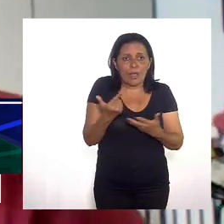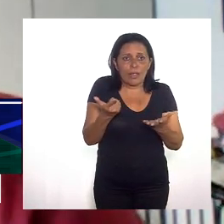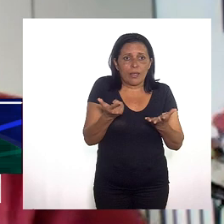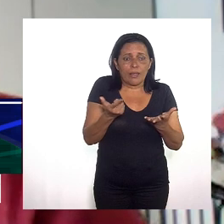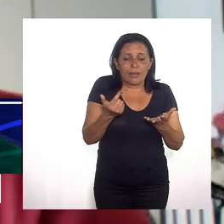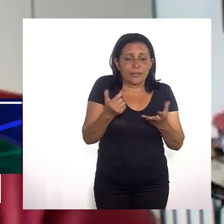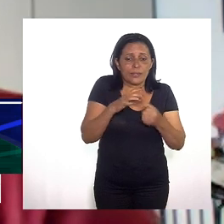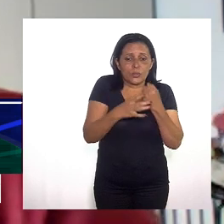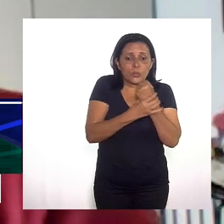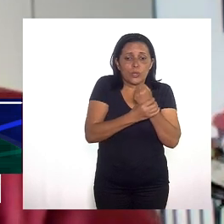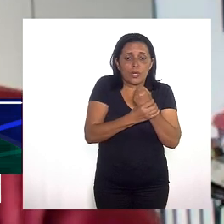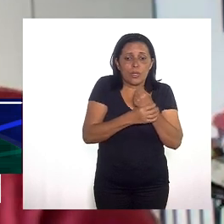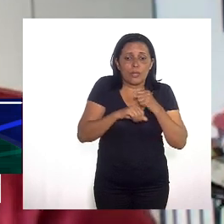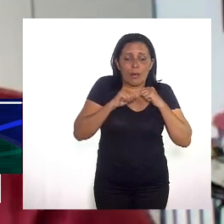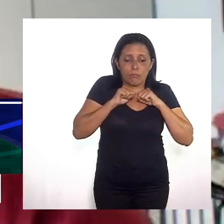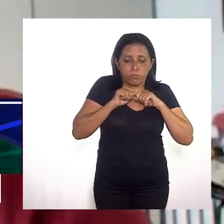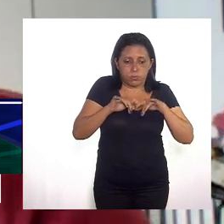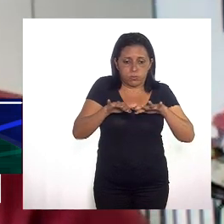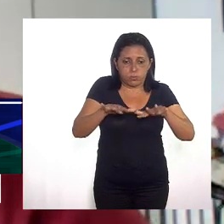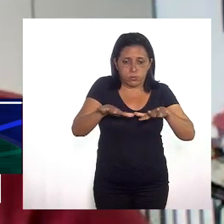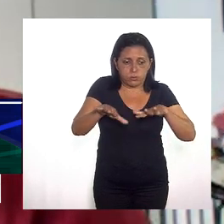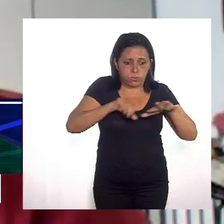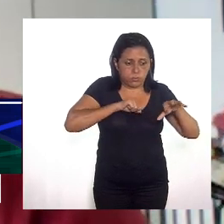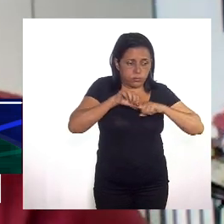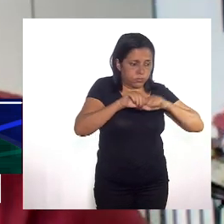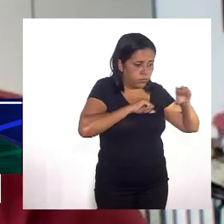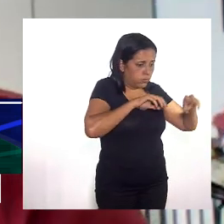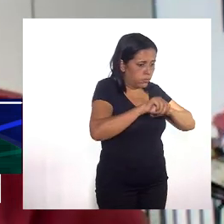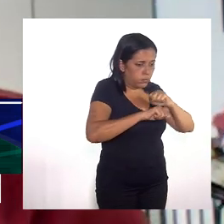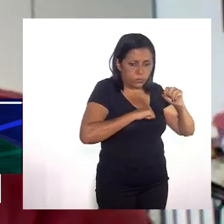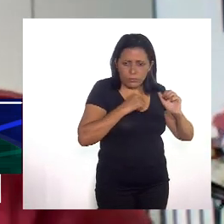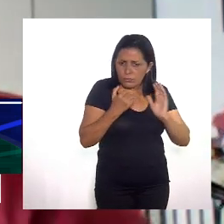né? Sem que os estudantes, né,